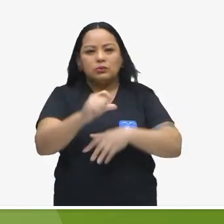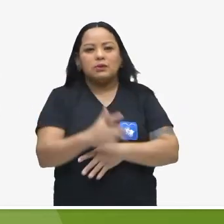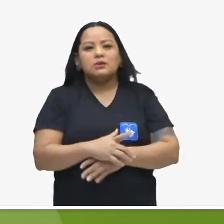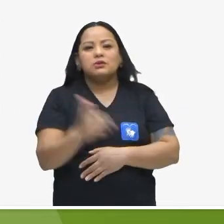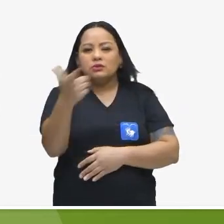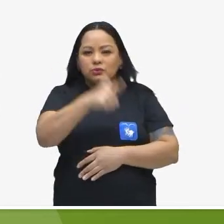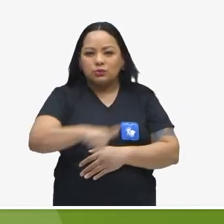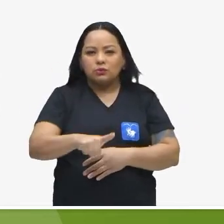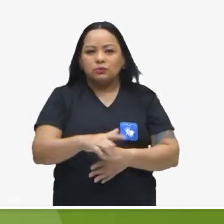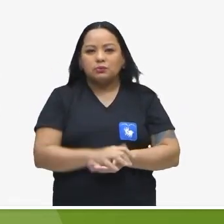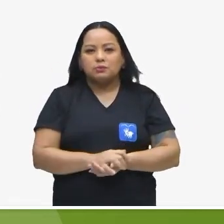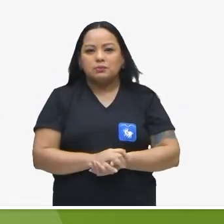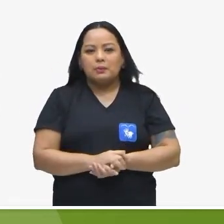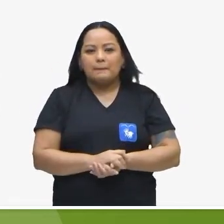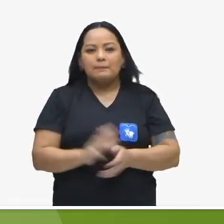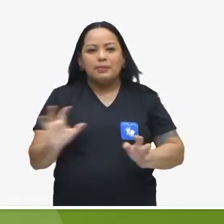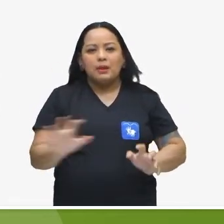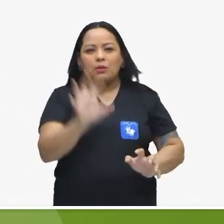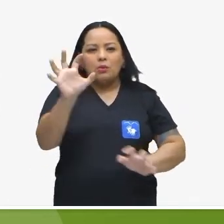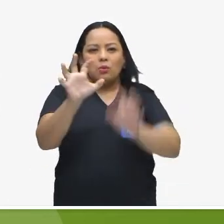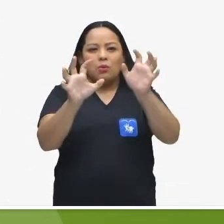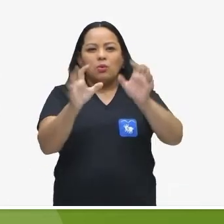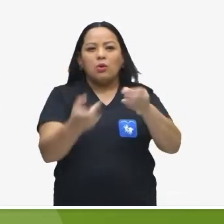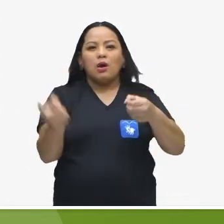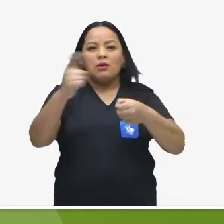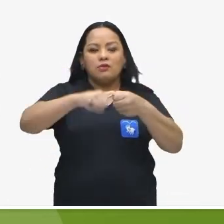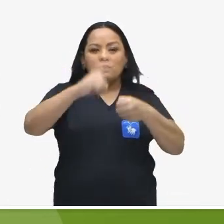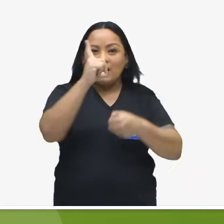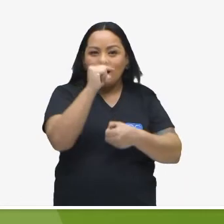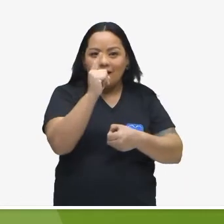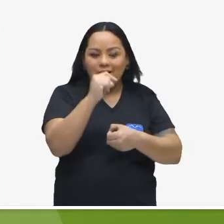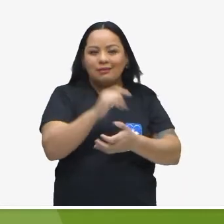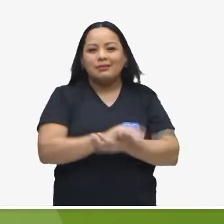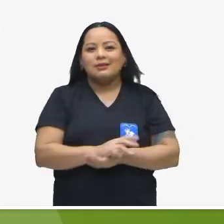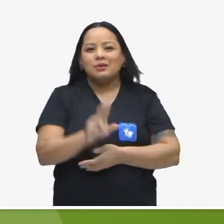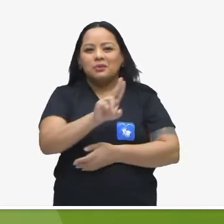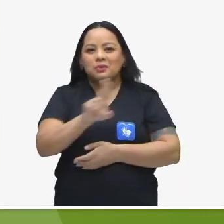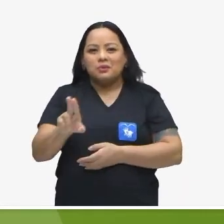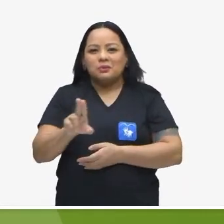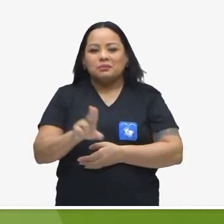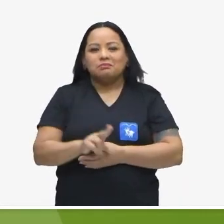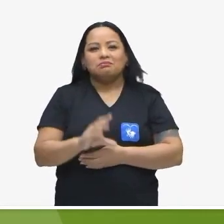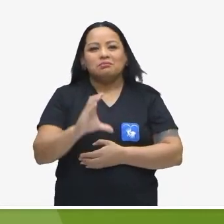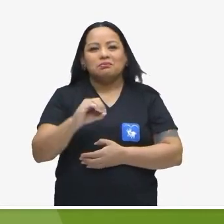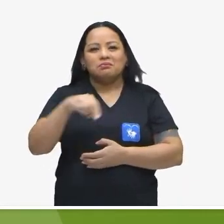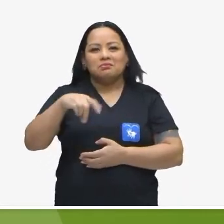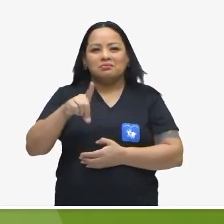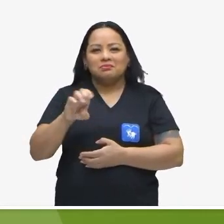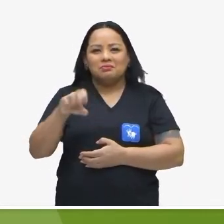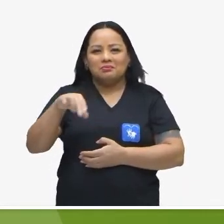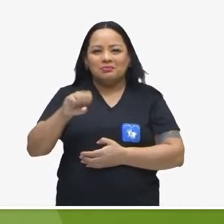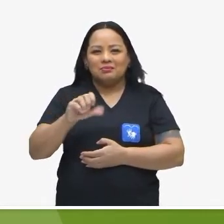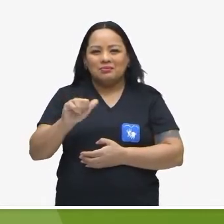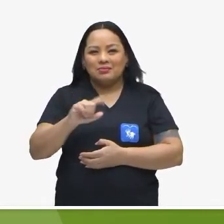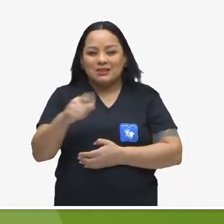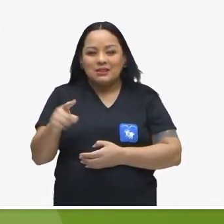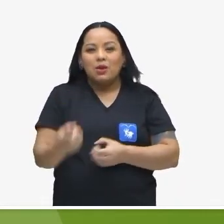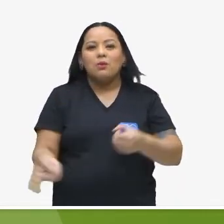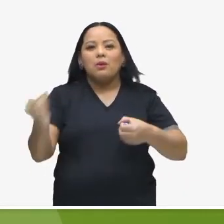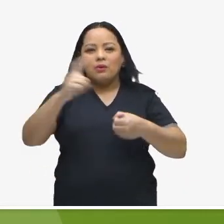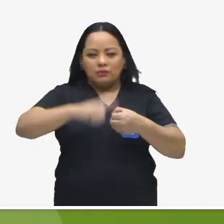vez, passa de vapor para líquido, e é o que a gente chama de condensação. E aí vai